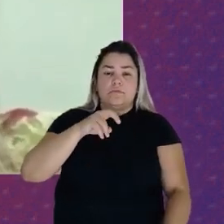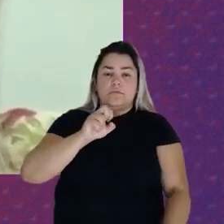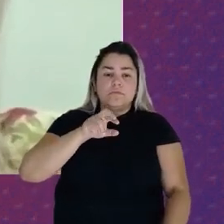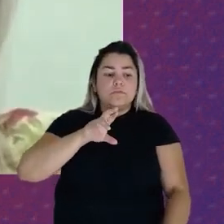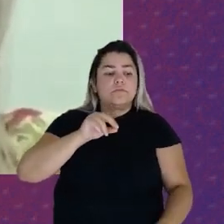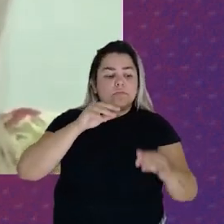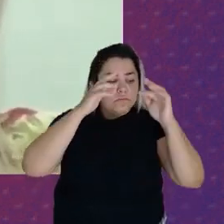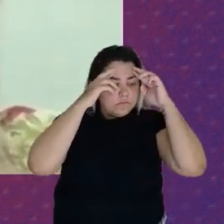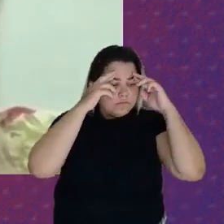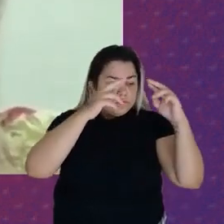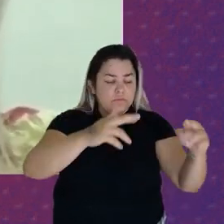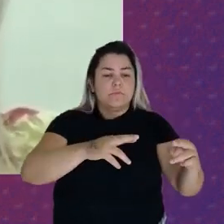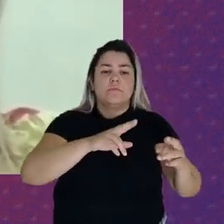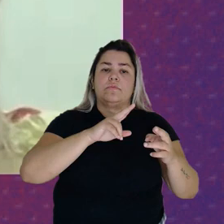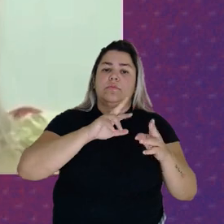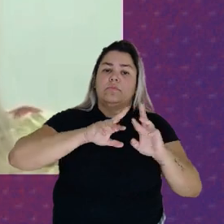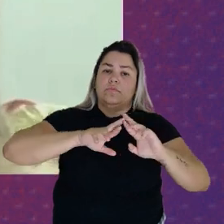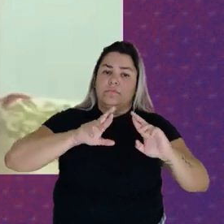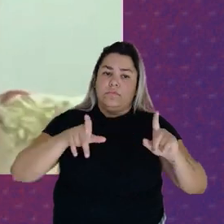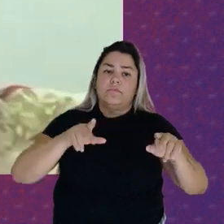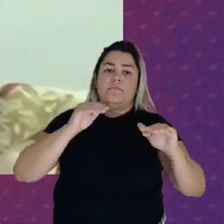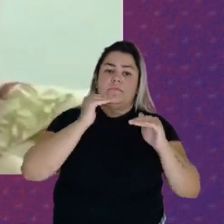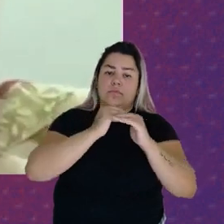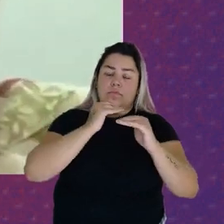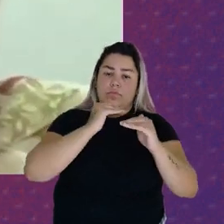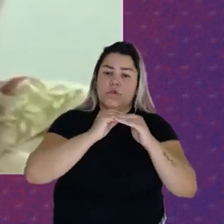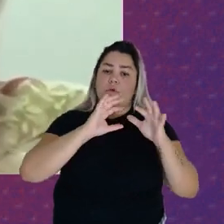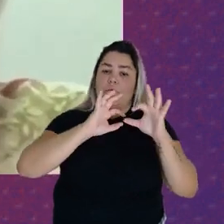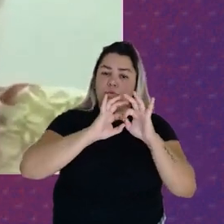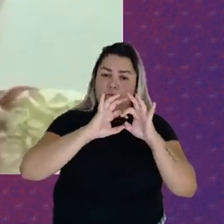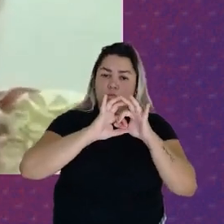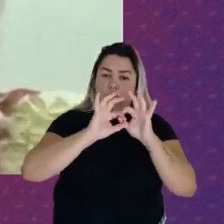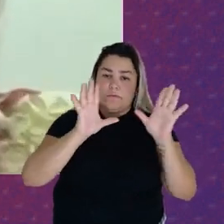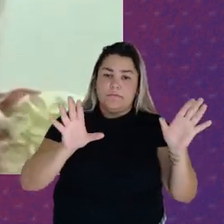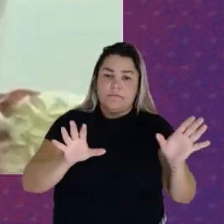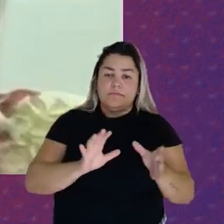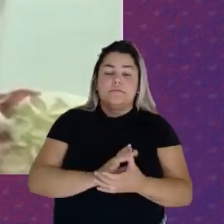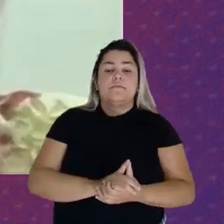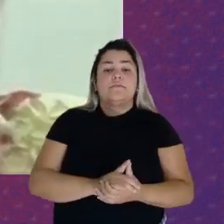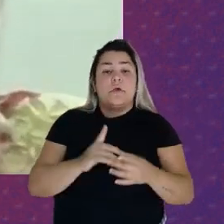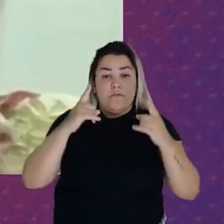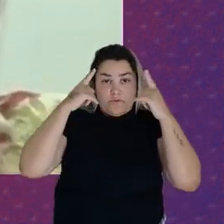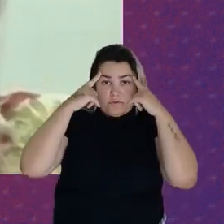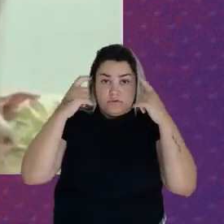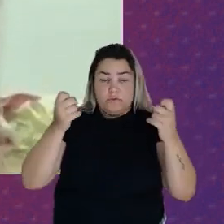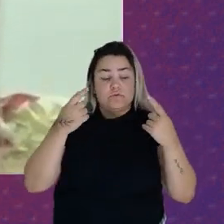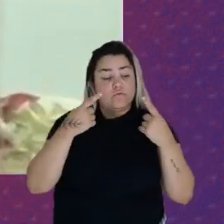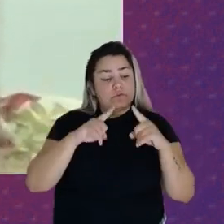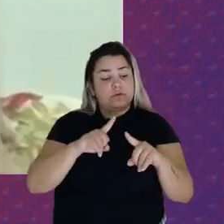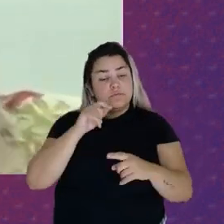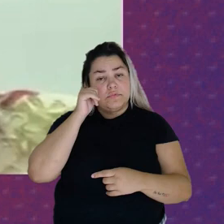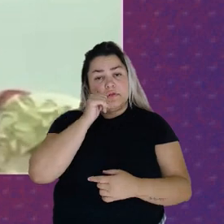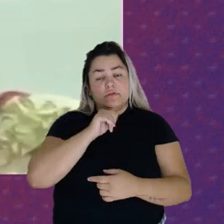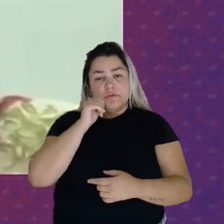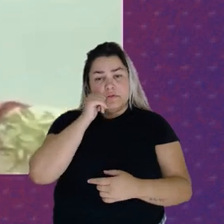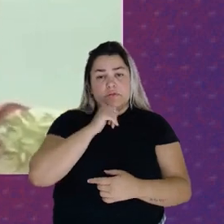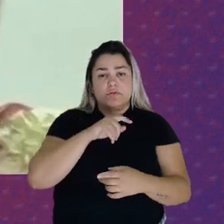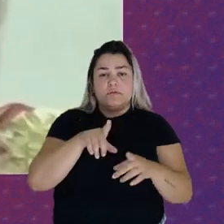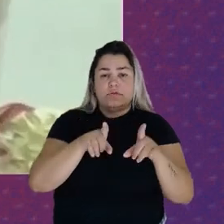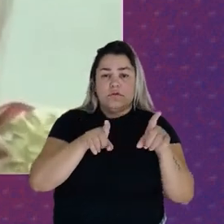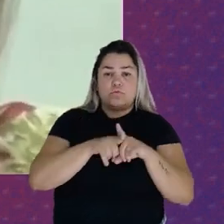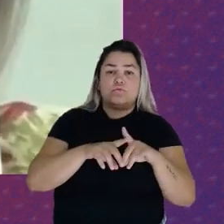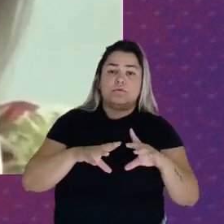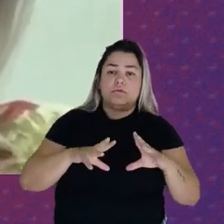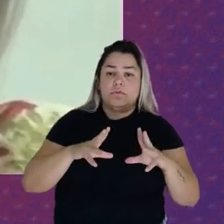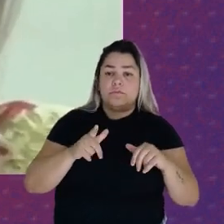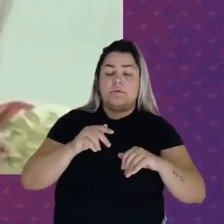diferenças, liberdade e igualdade. A violência contra as mulheres não é composta, portanto, de